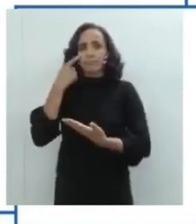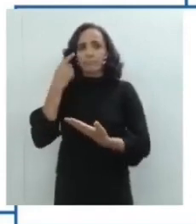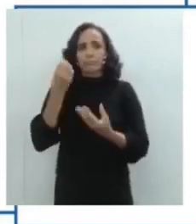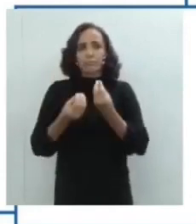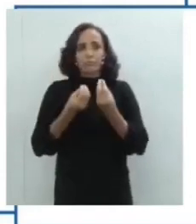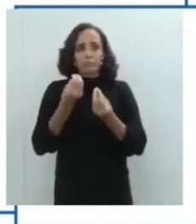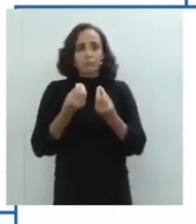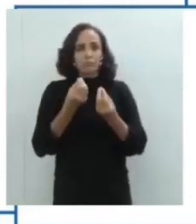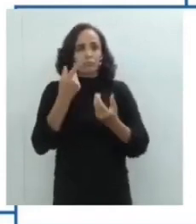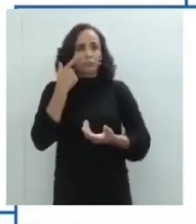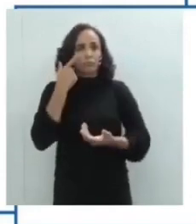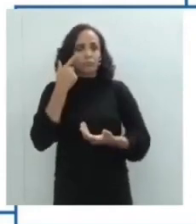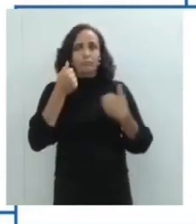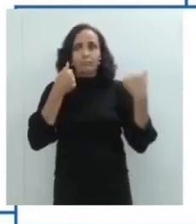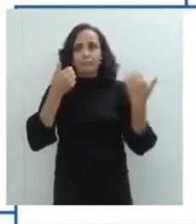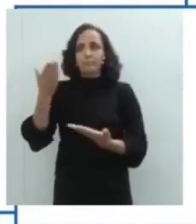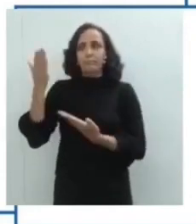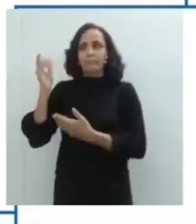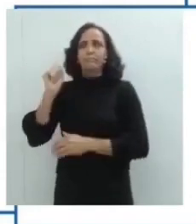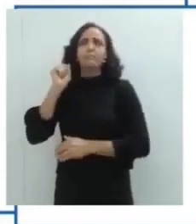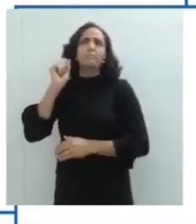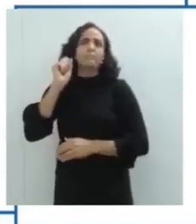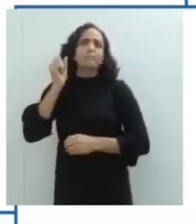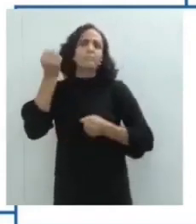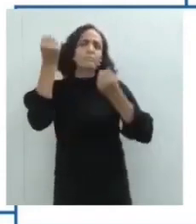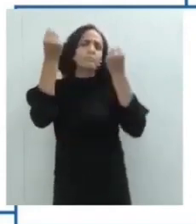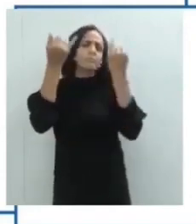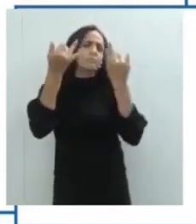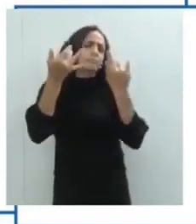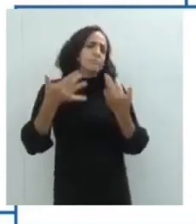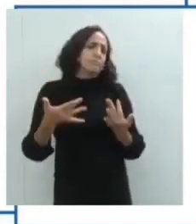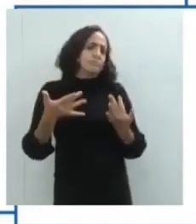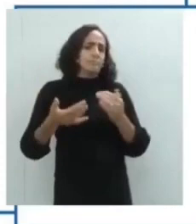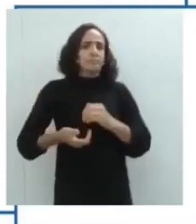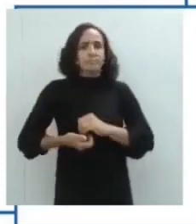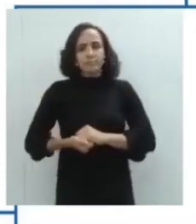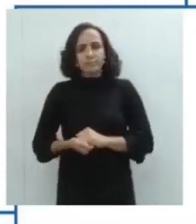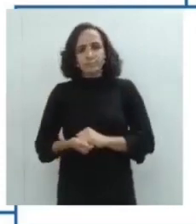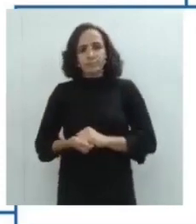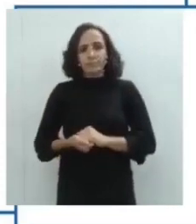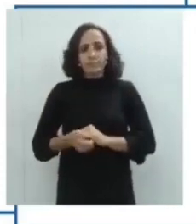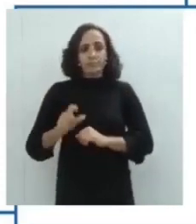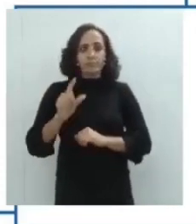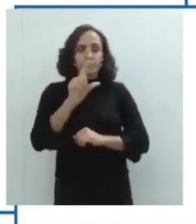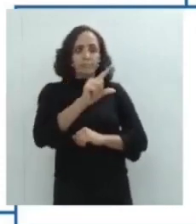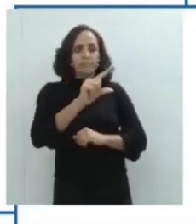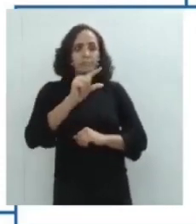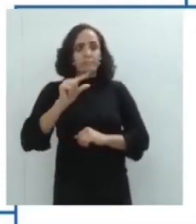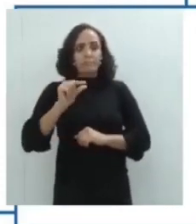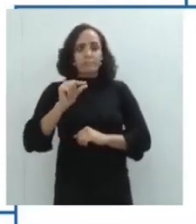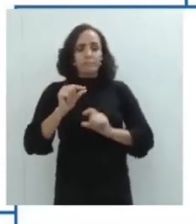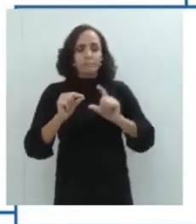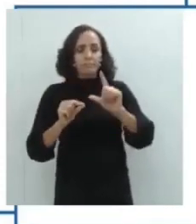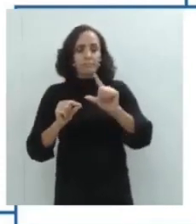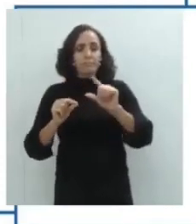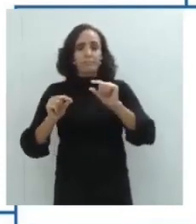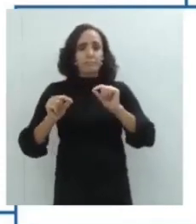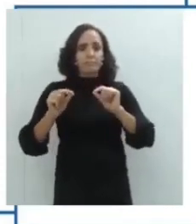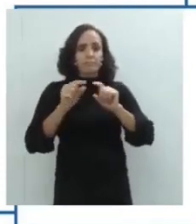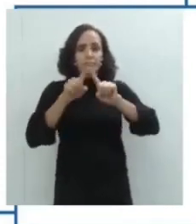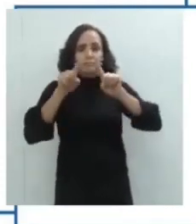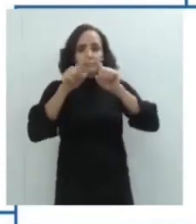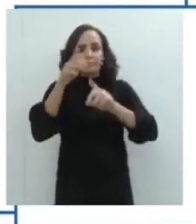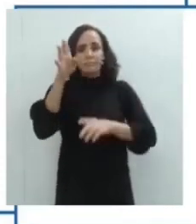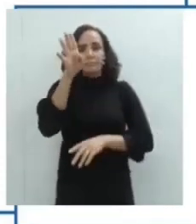asterisco from ETEPAC. O que é que está falando aí? O que é que está dizendo aí? Selecione todos os campos da